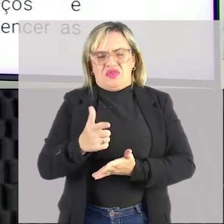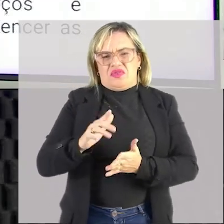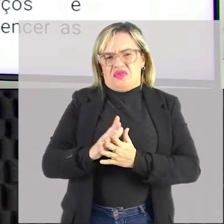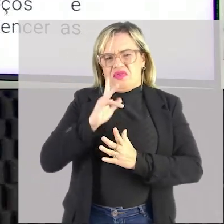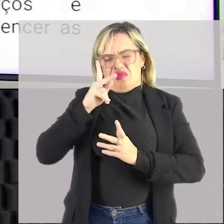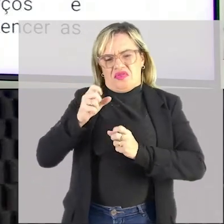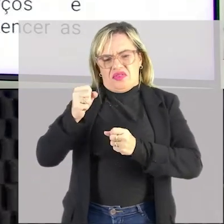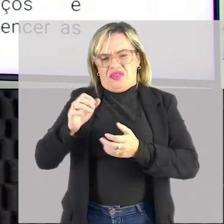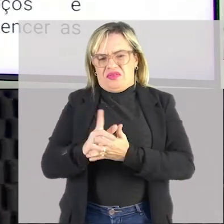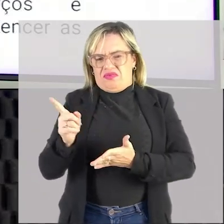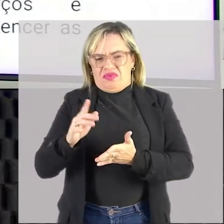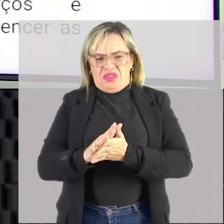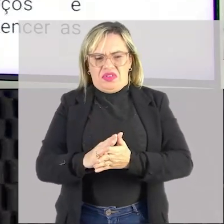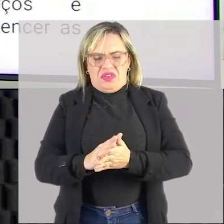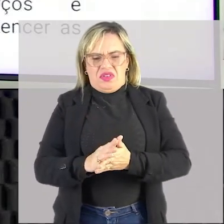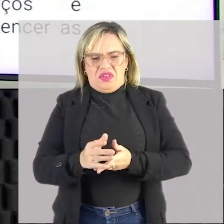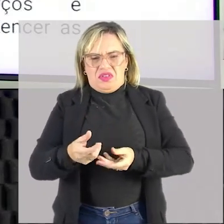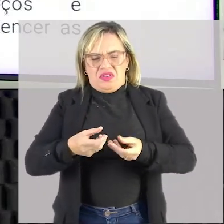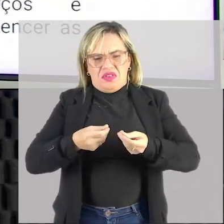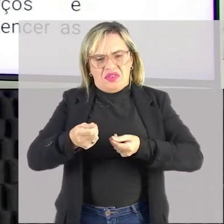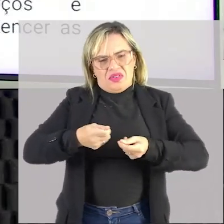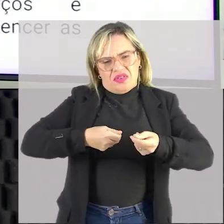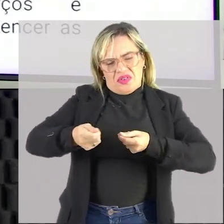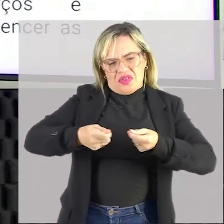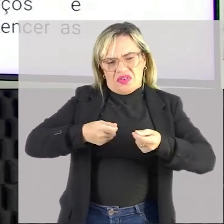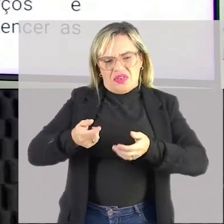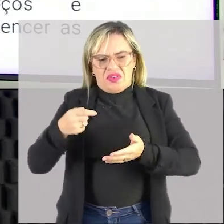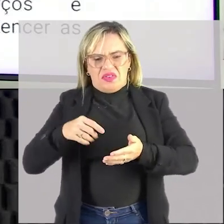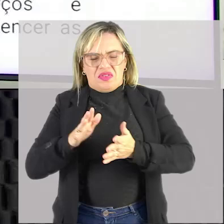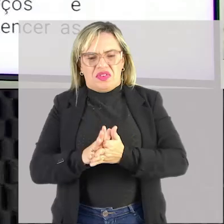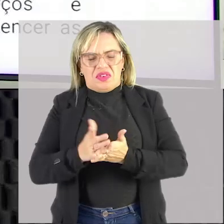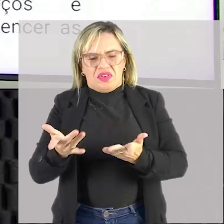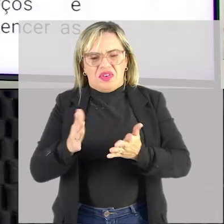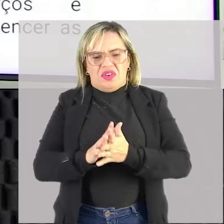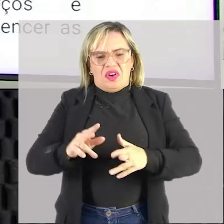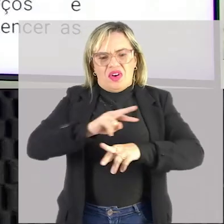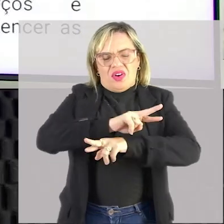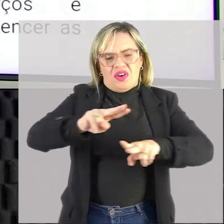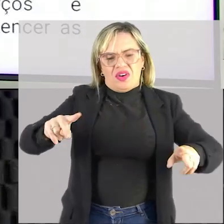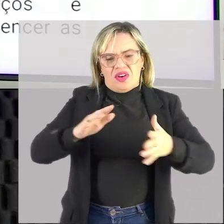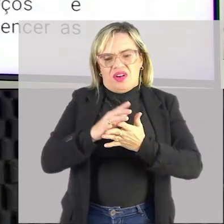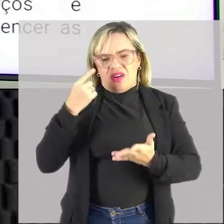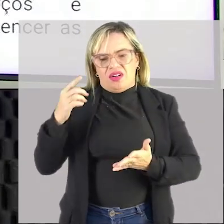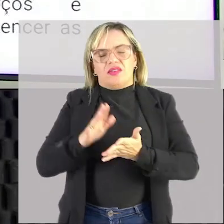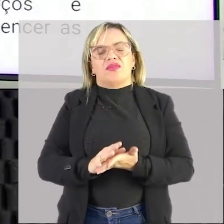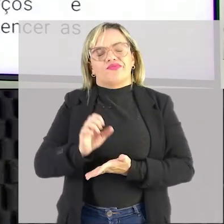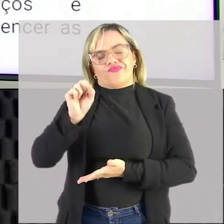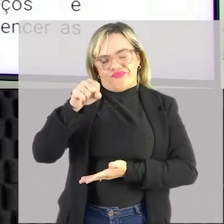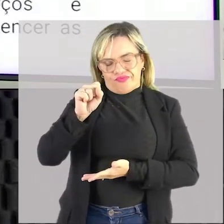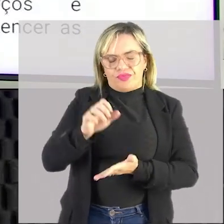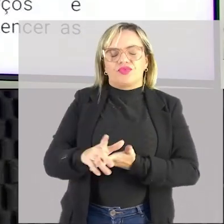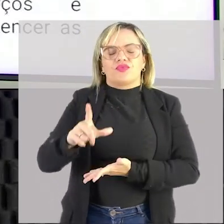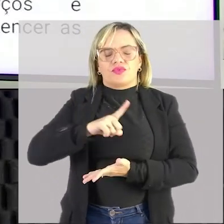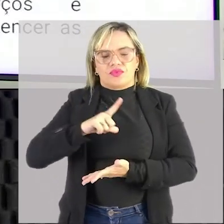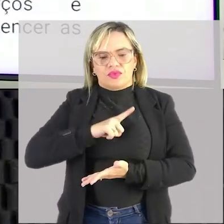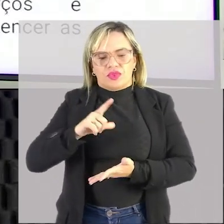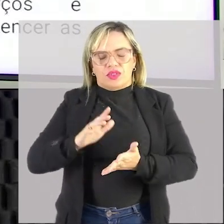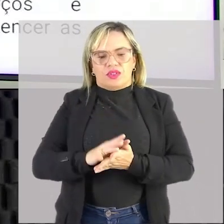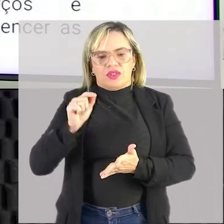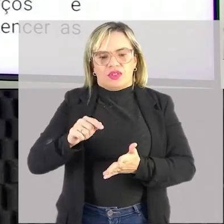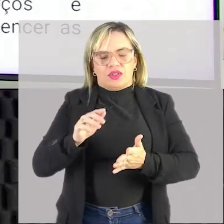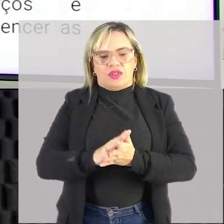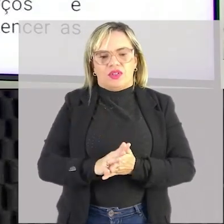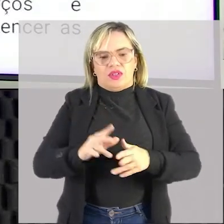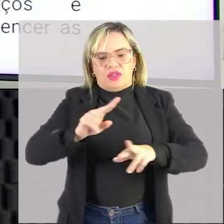investimentos continuados para vencer as adversidades. E, de fato, existia, com certeza, né, as